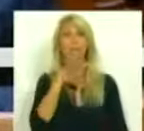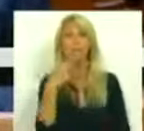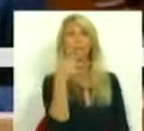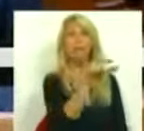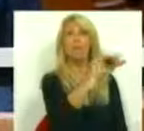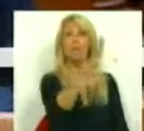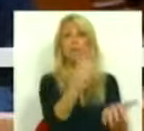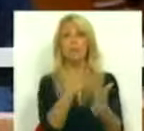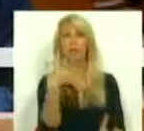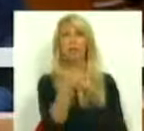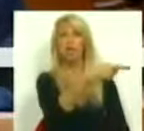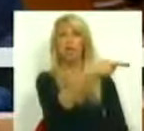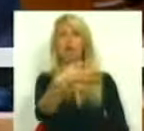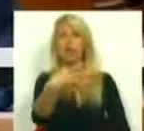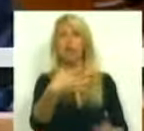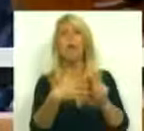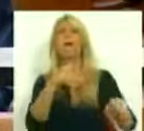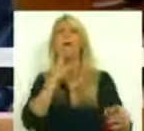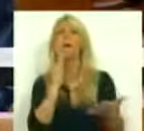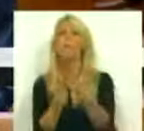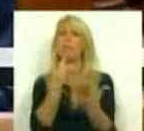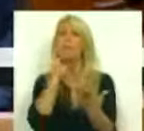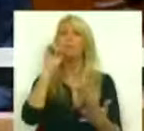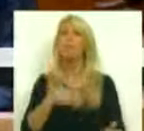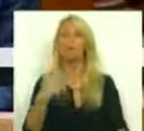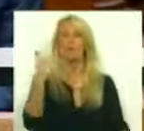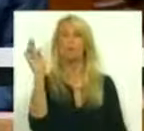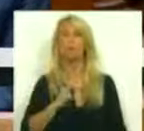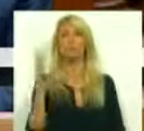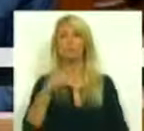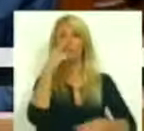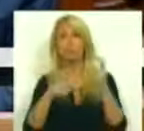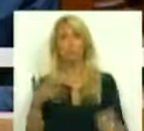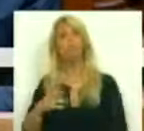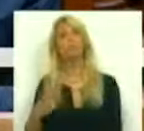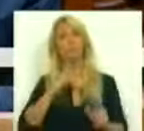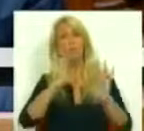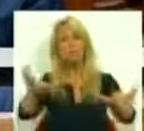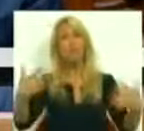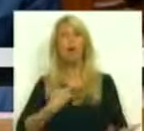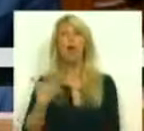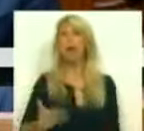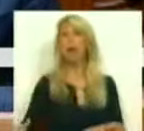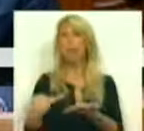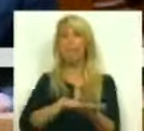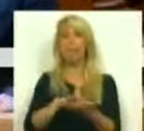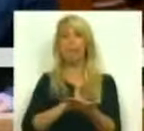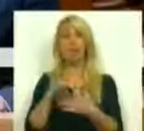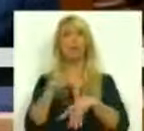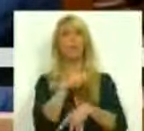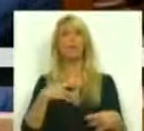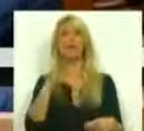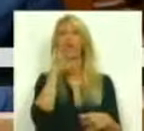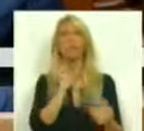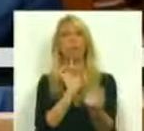1.900, permitirá que mais 1 milhão de portugueses possa realizar o seu direito básico de ter médico de família,